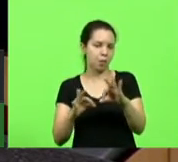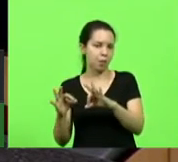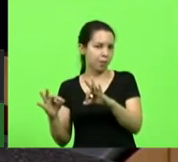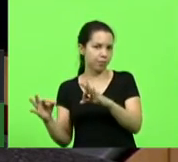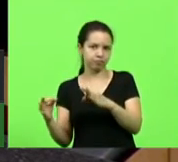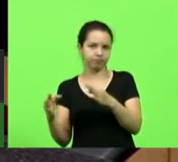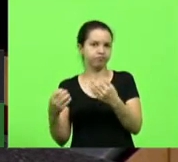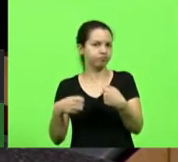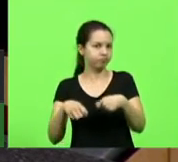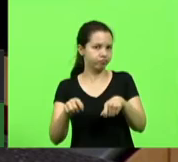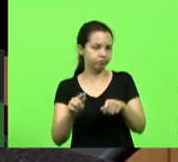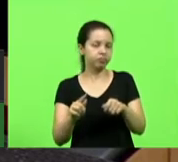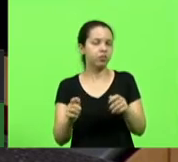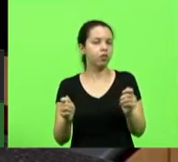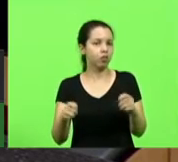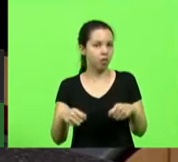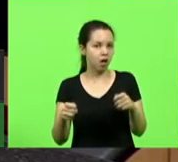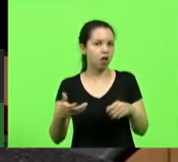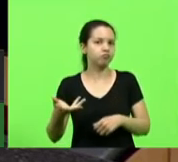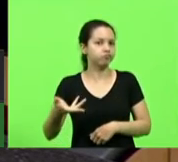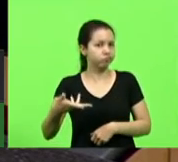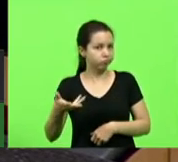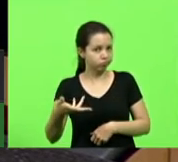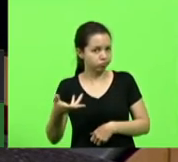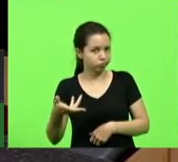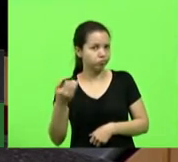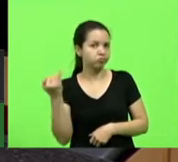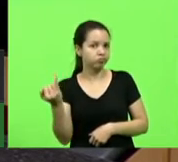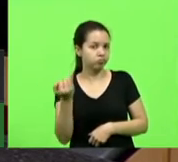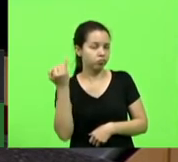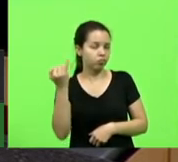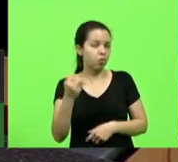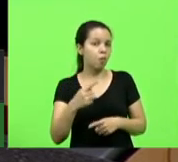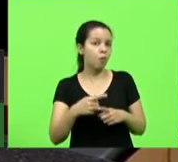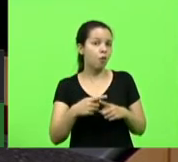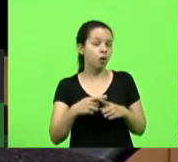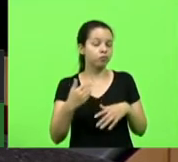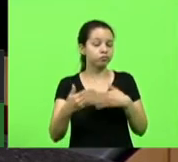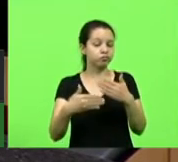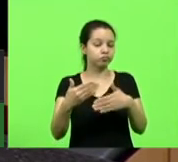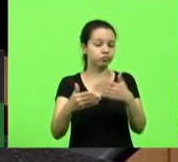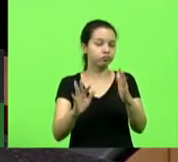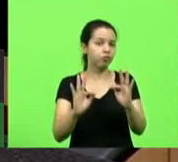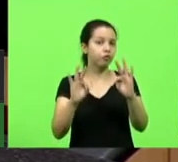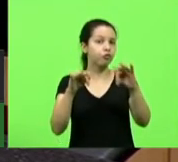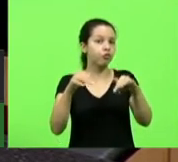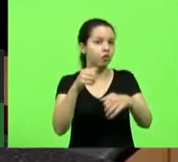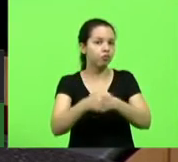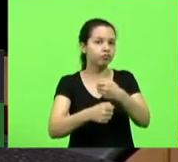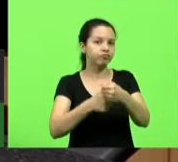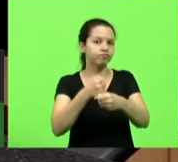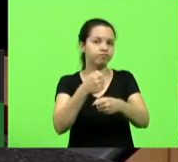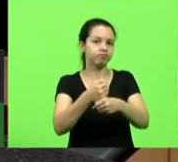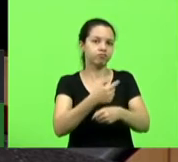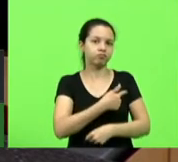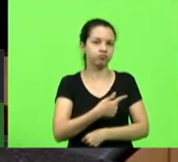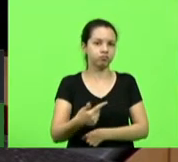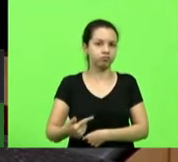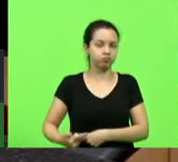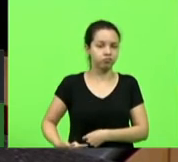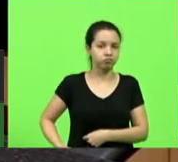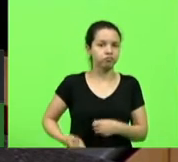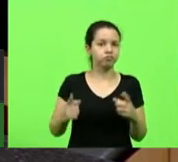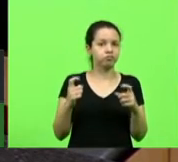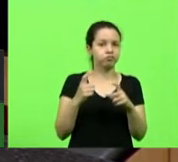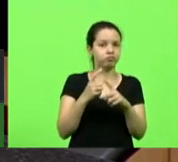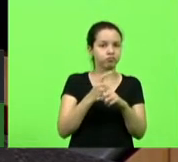haja agilização, porque senão vai chegando ao final do ano aí o governo vai ter, tá tendo dificuldade, inclusive, de